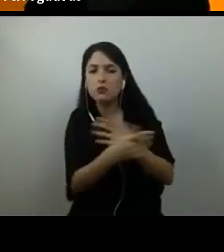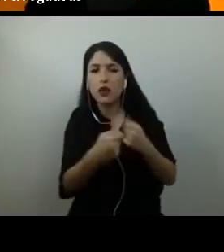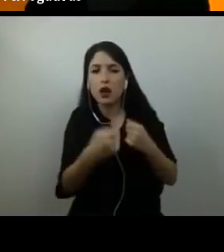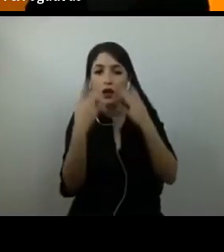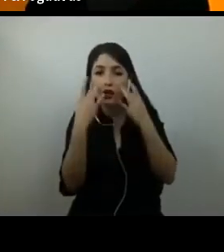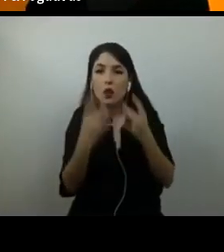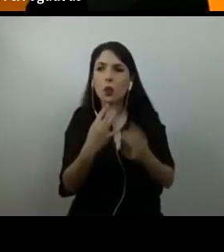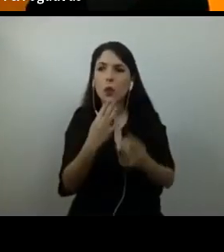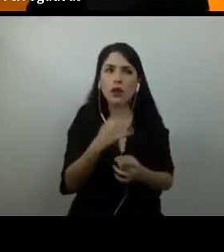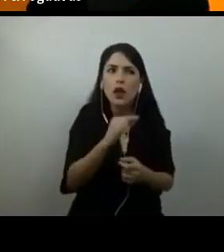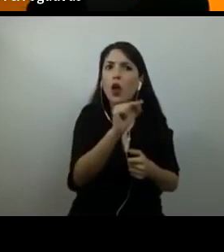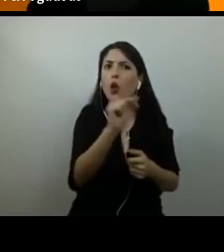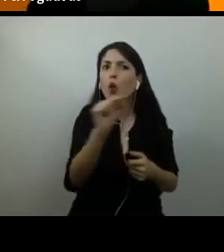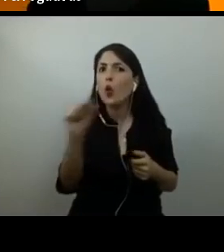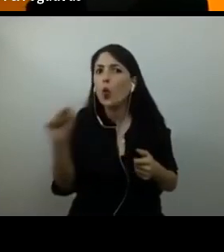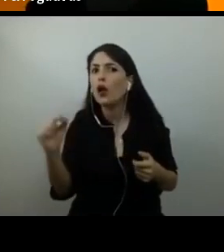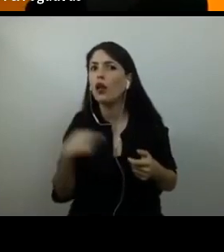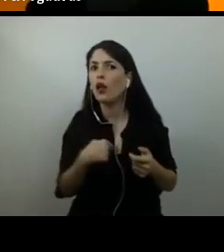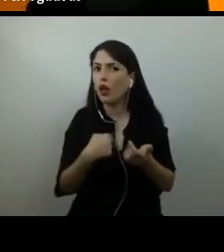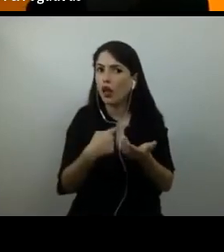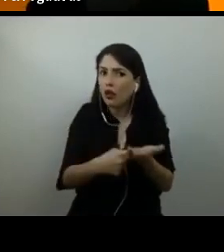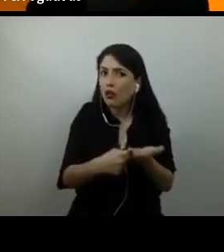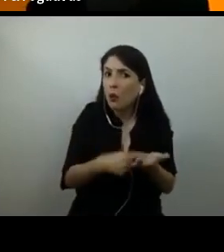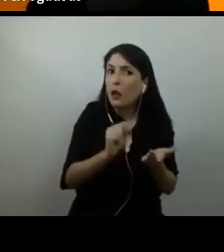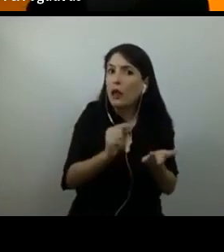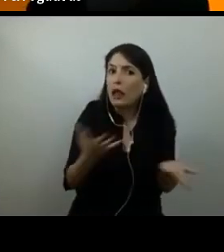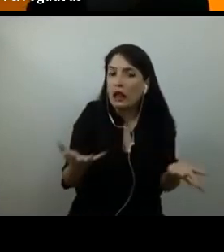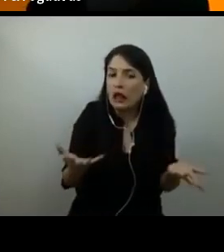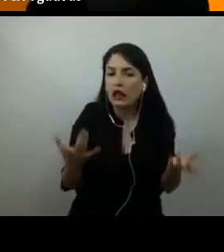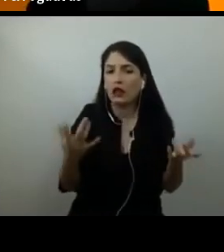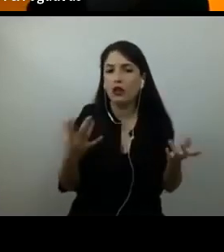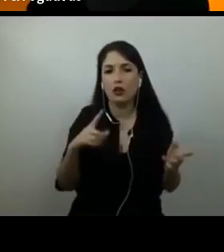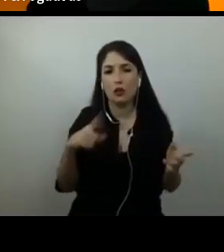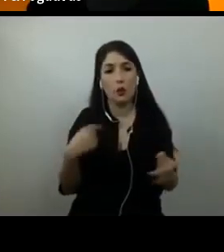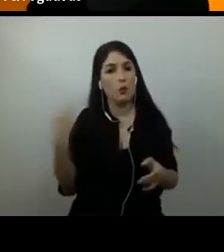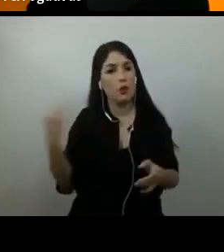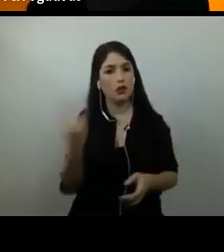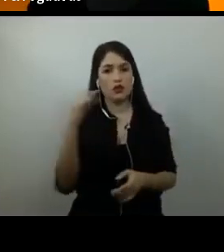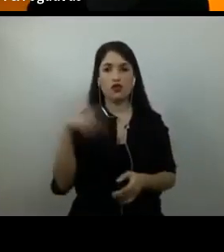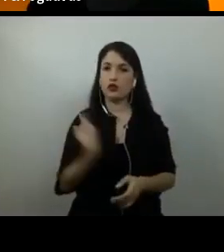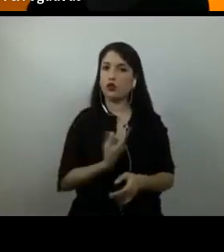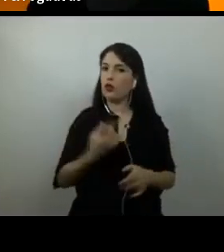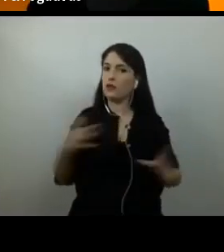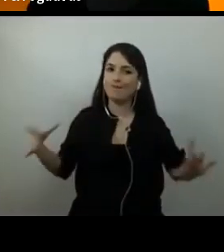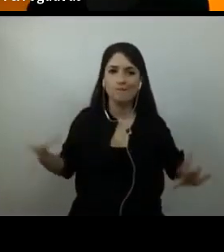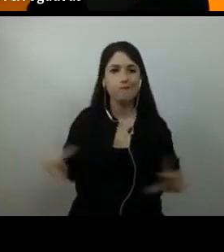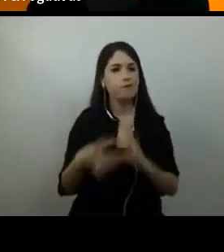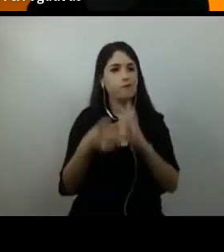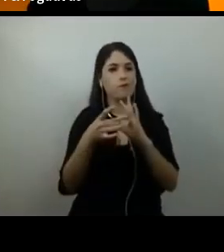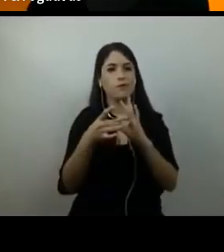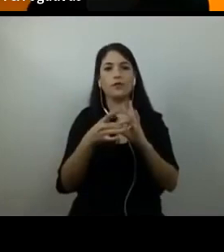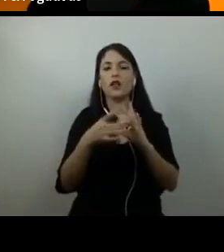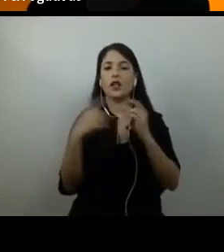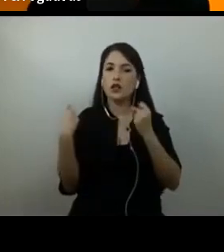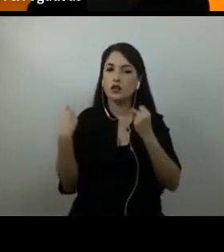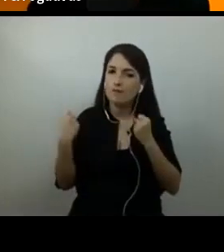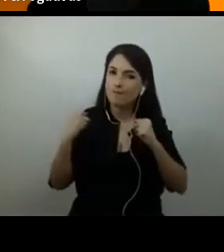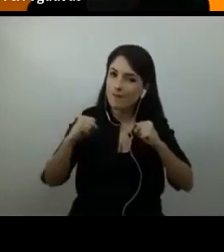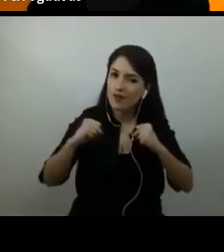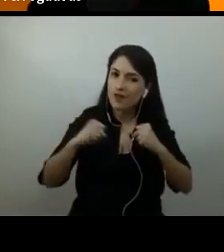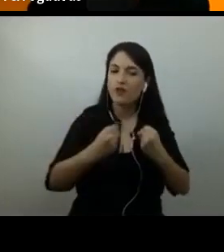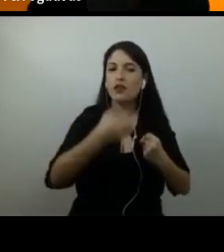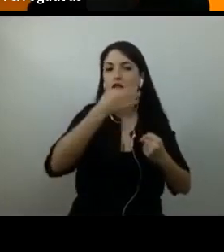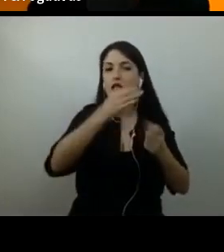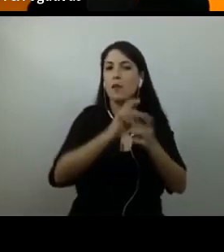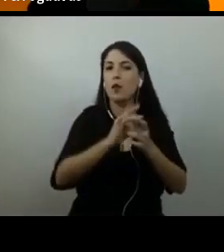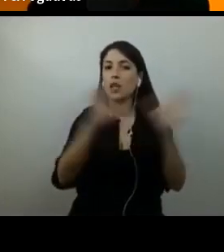os termos, de conversar sobre eles, né? Mas o fundamental é que nós estamos juntos aí na defesa da democracia. Aliás, sempre tivemos, né? Esse é, na verdade, o nosso